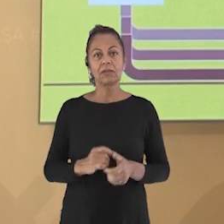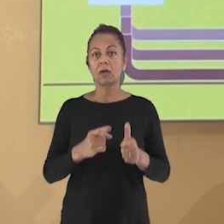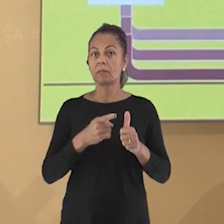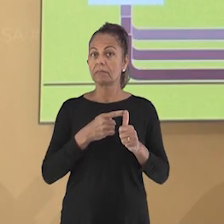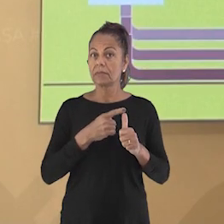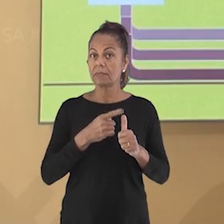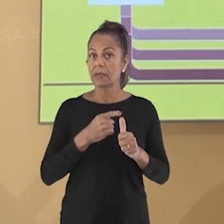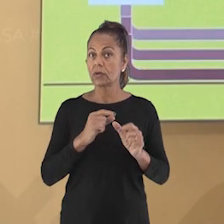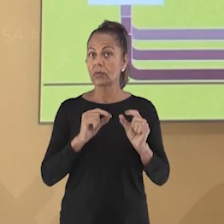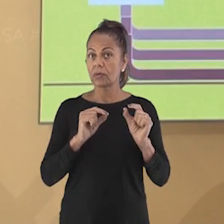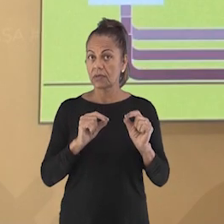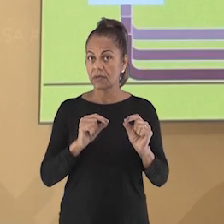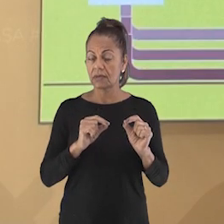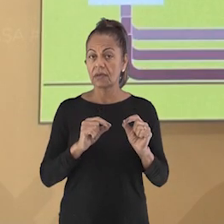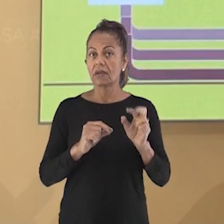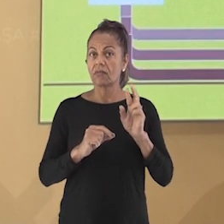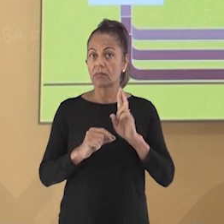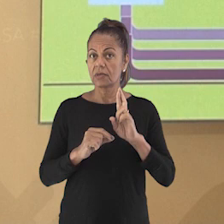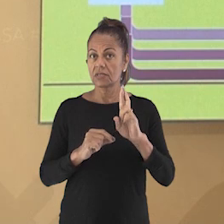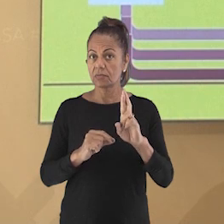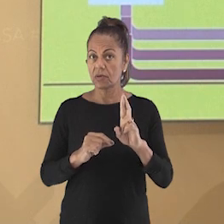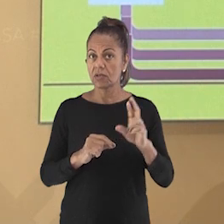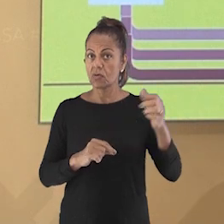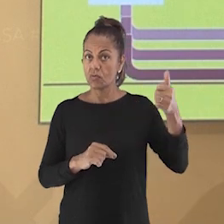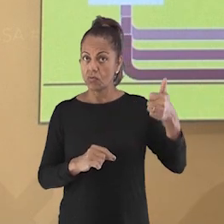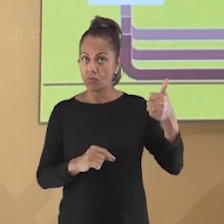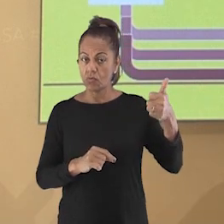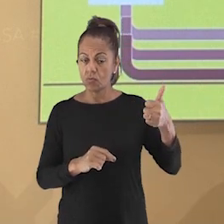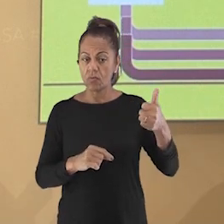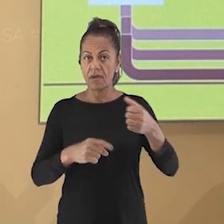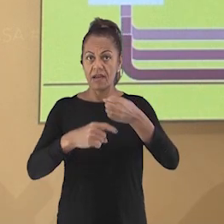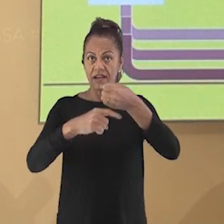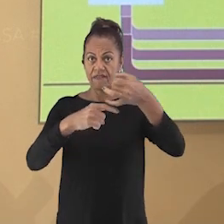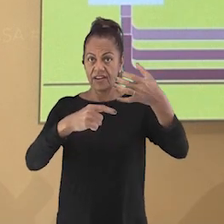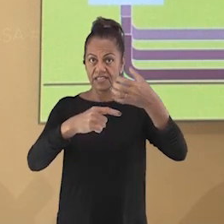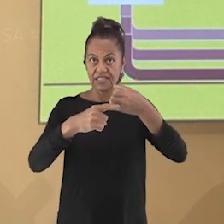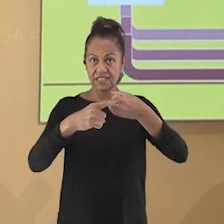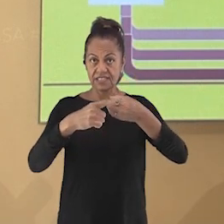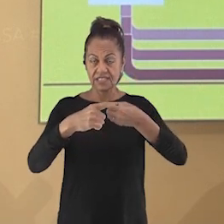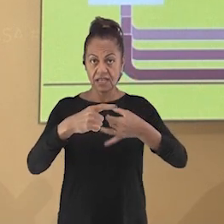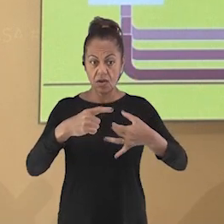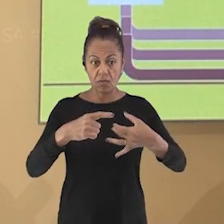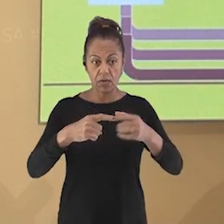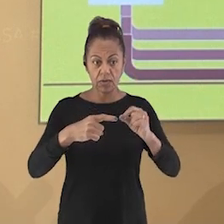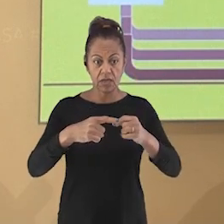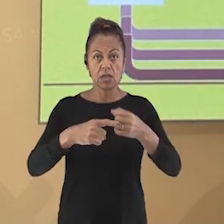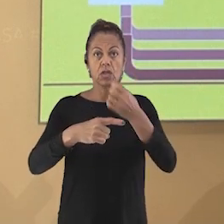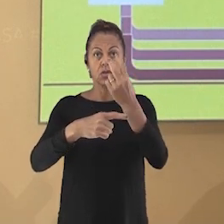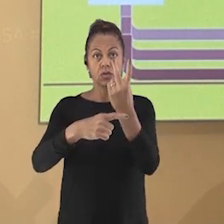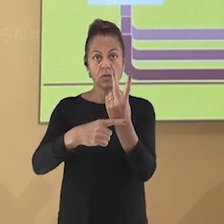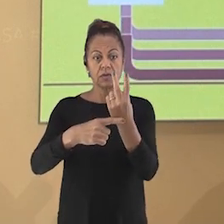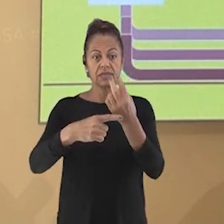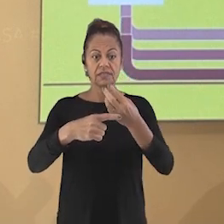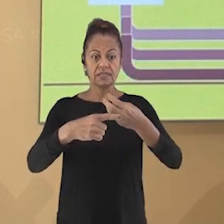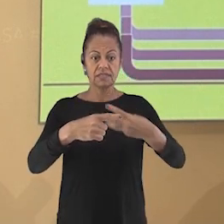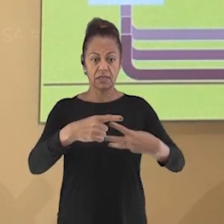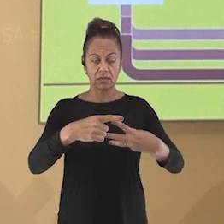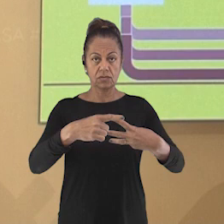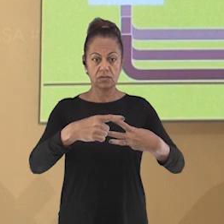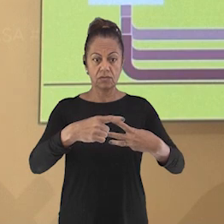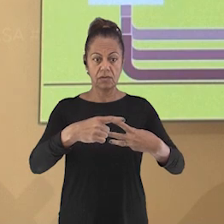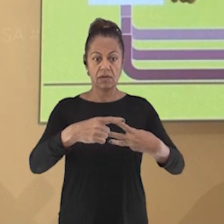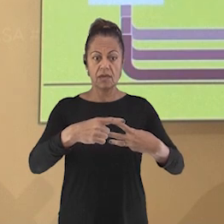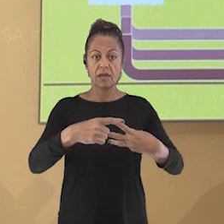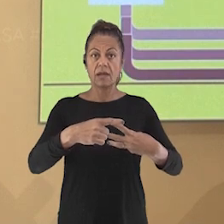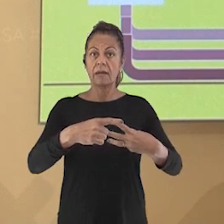vamos corrigir o item 1. A fração inicial era 2/3. Nós primeiro